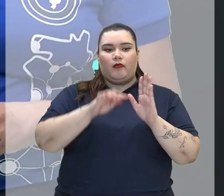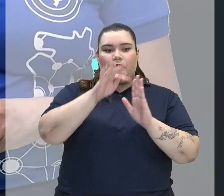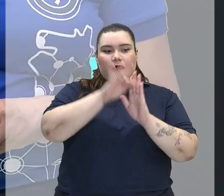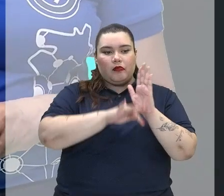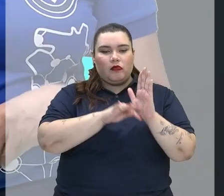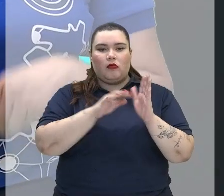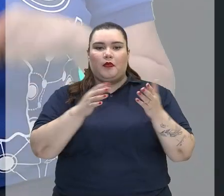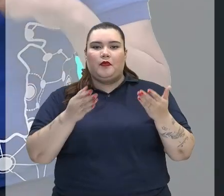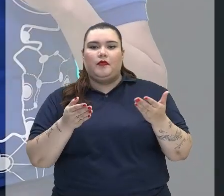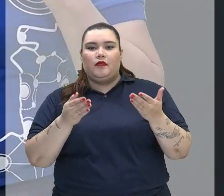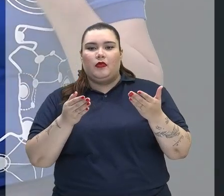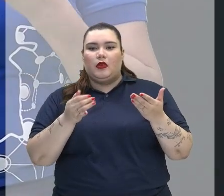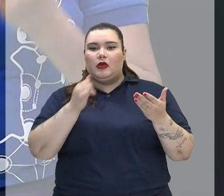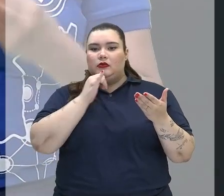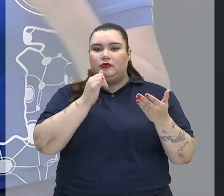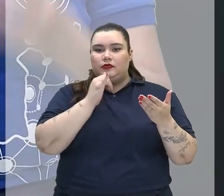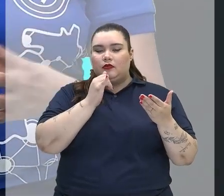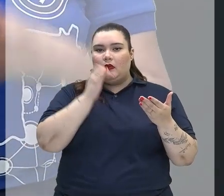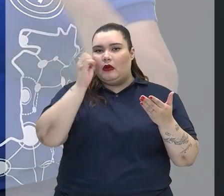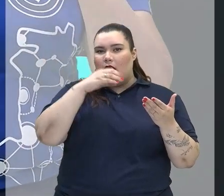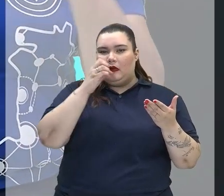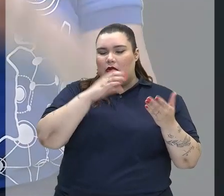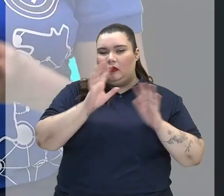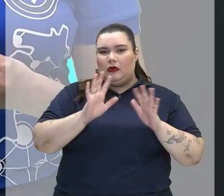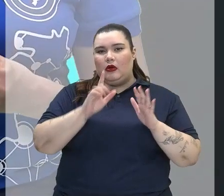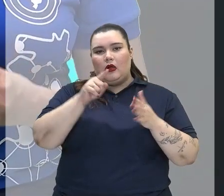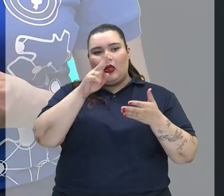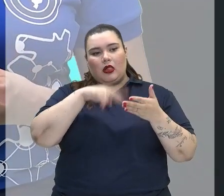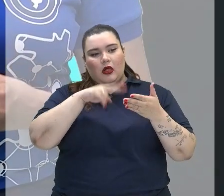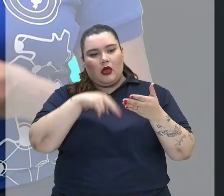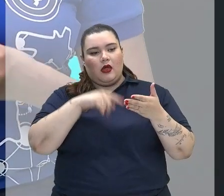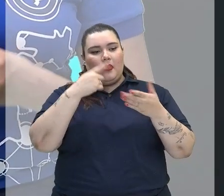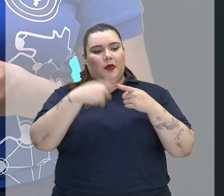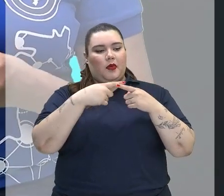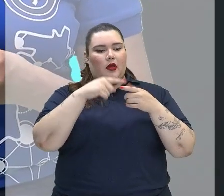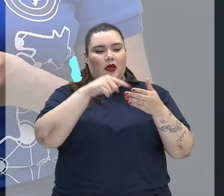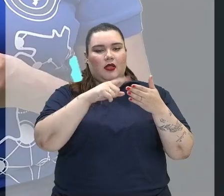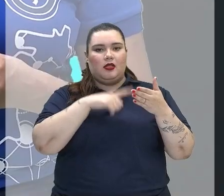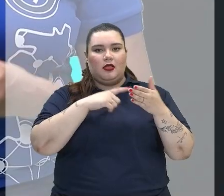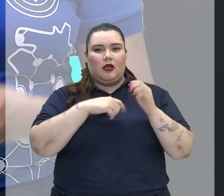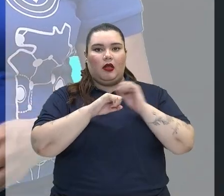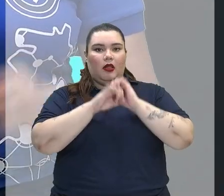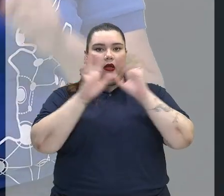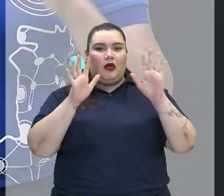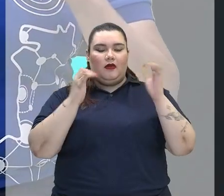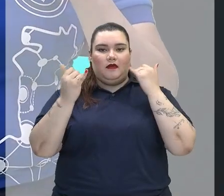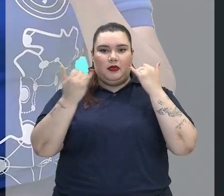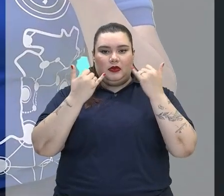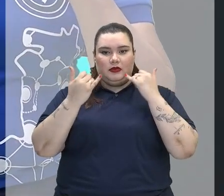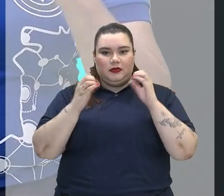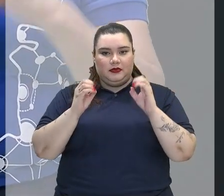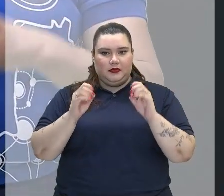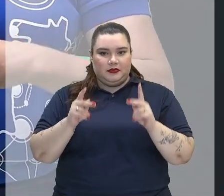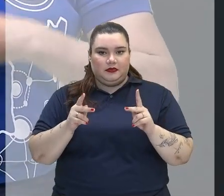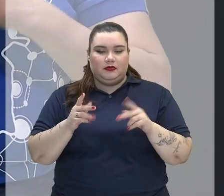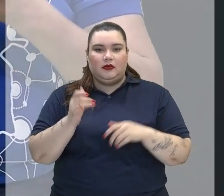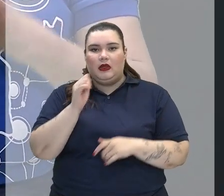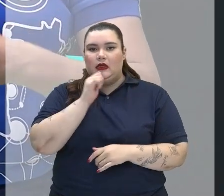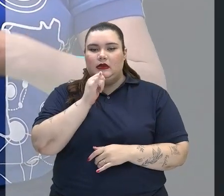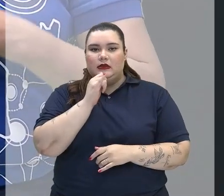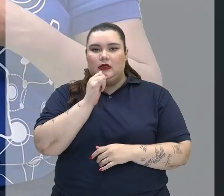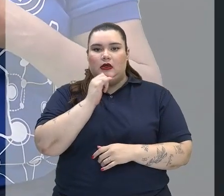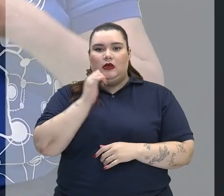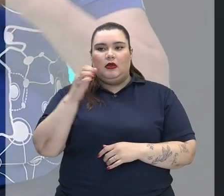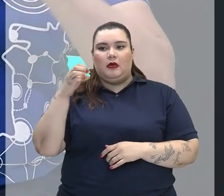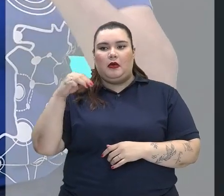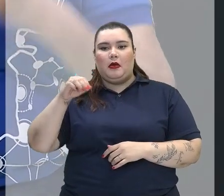nada, né, porque as informações já estão lá, bem claras, né? Maria foi